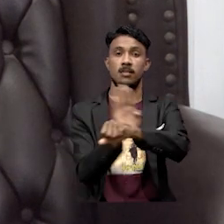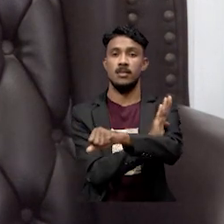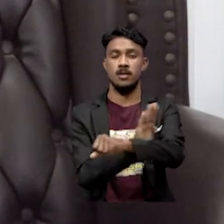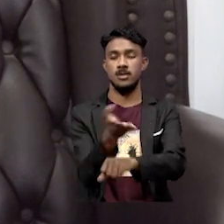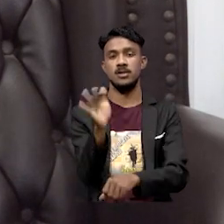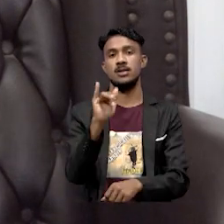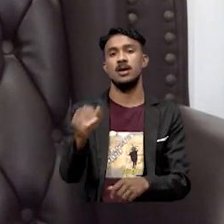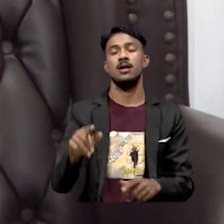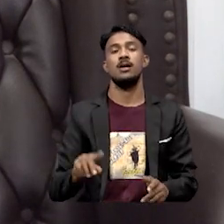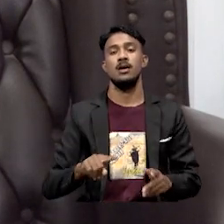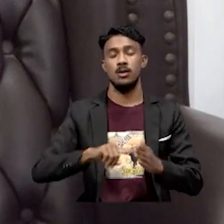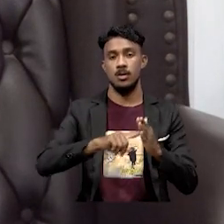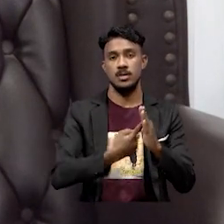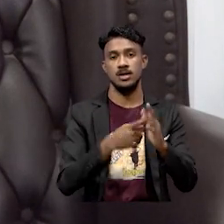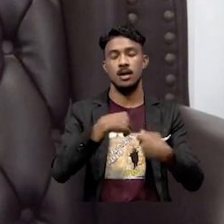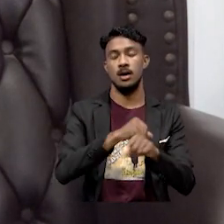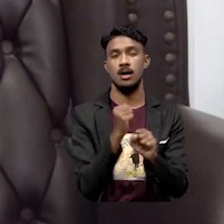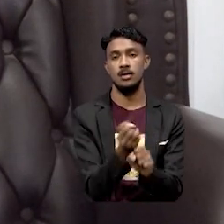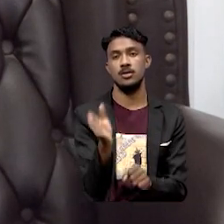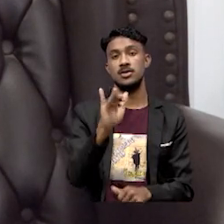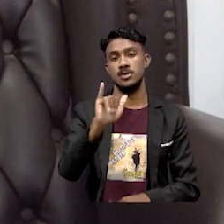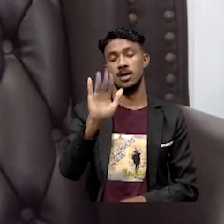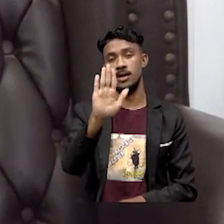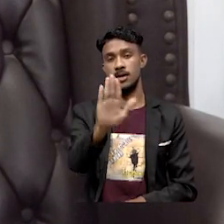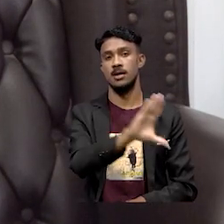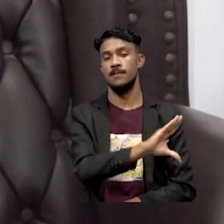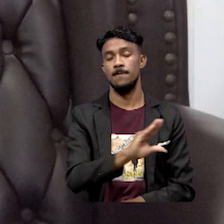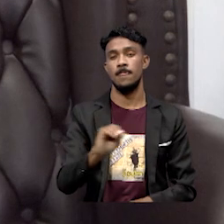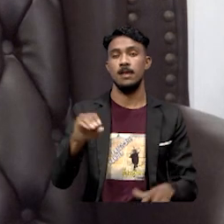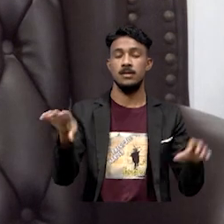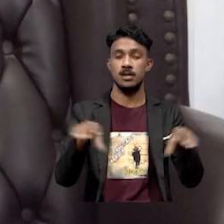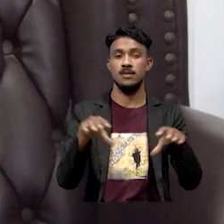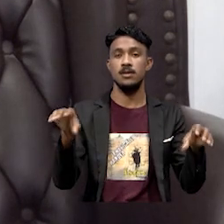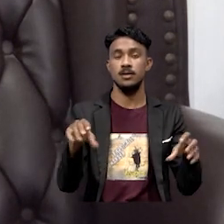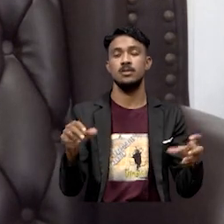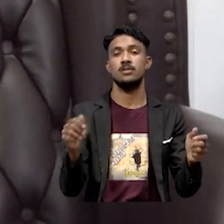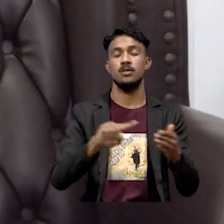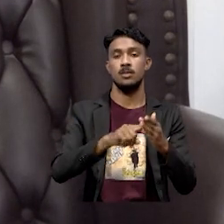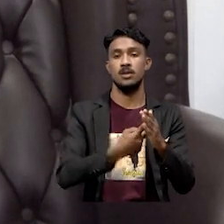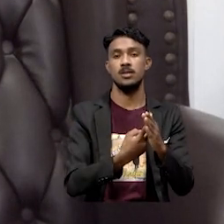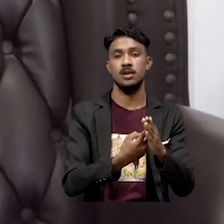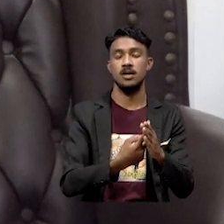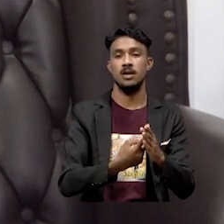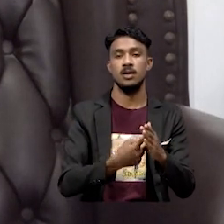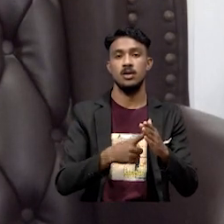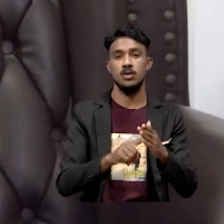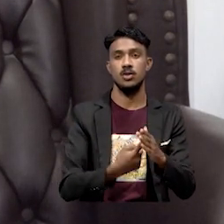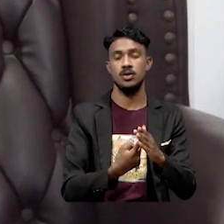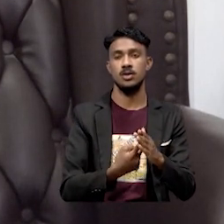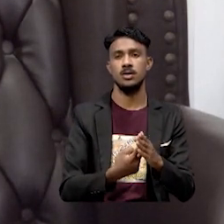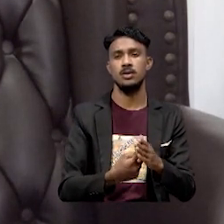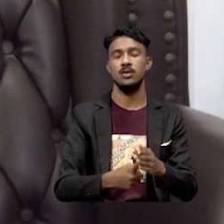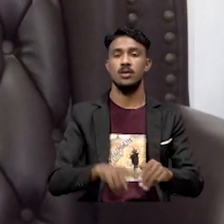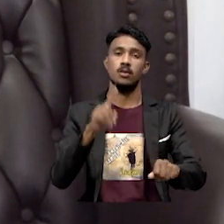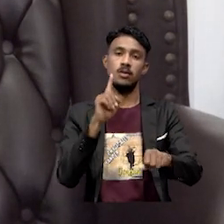começa halau ser nia ser ni serviço ha ho date começa husi se la sala 8